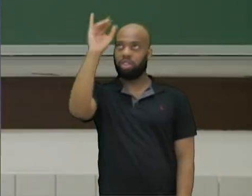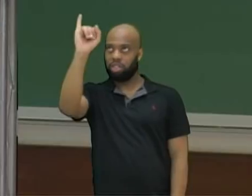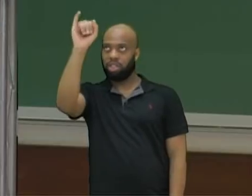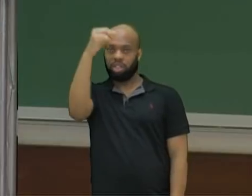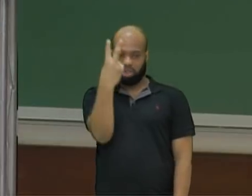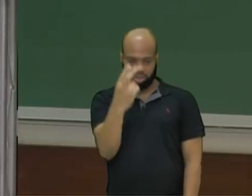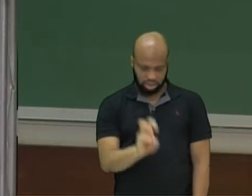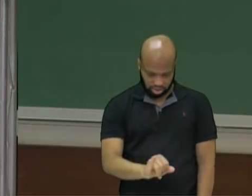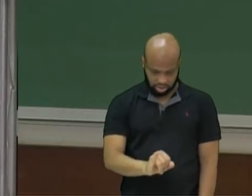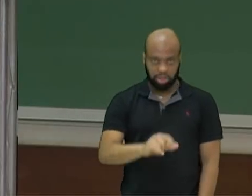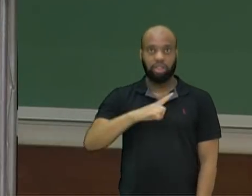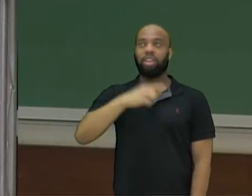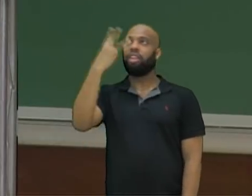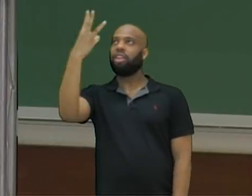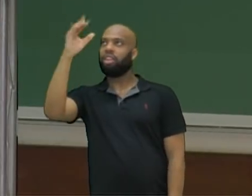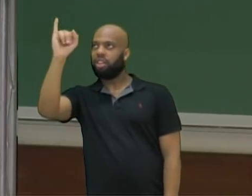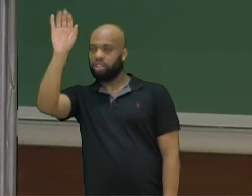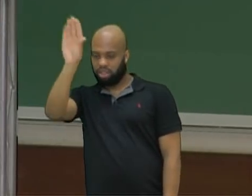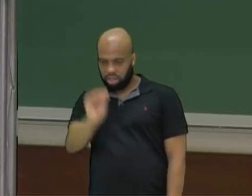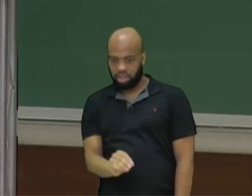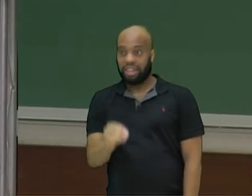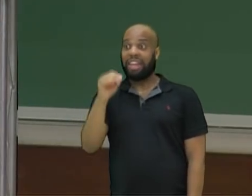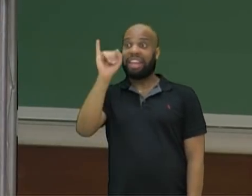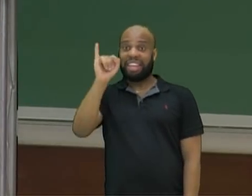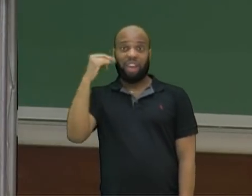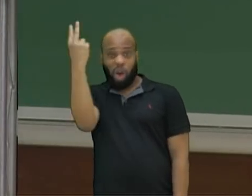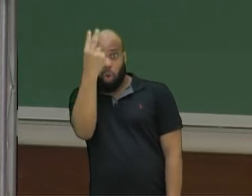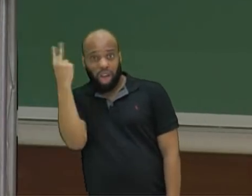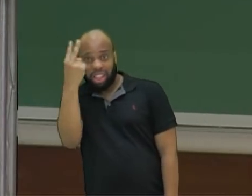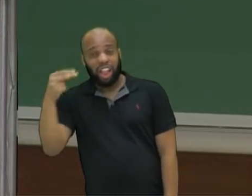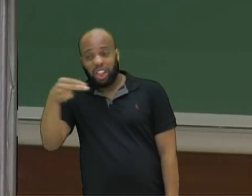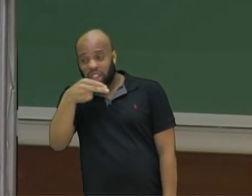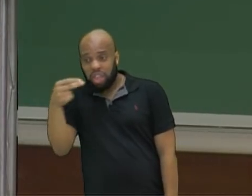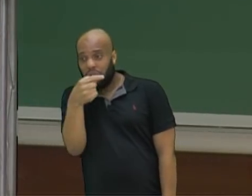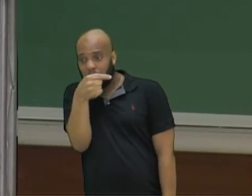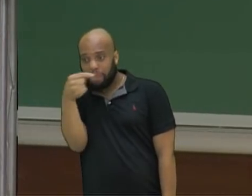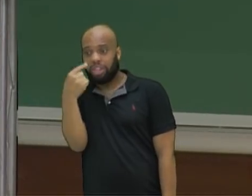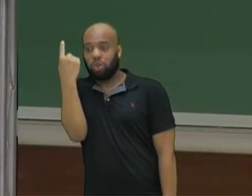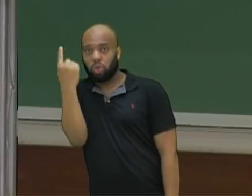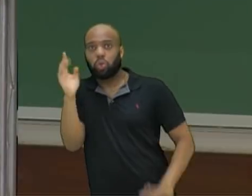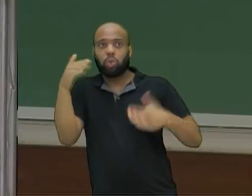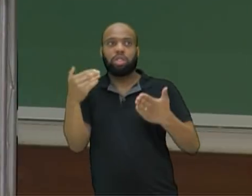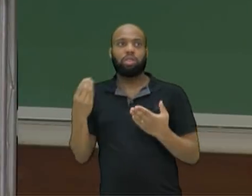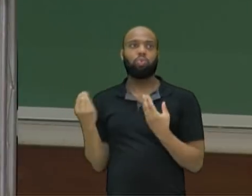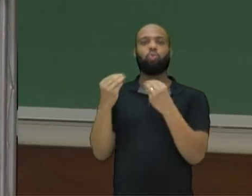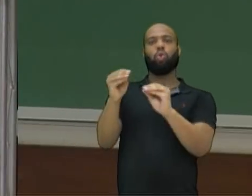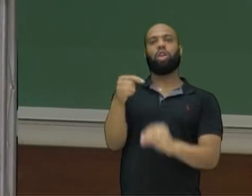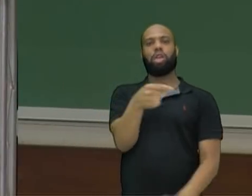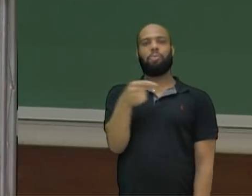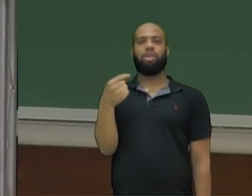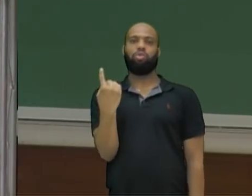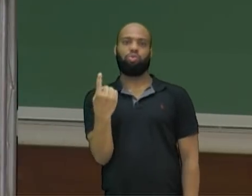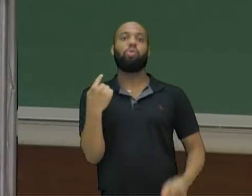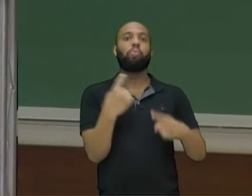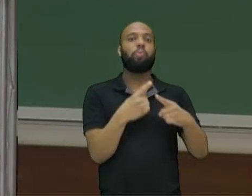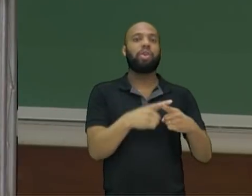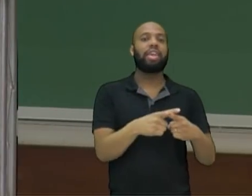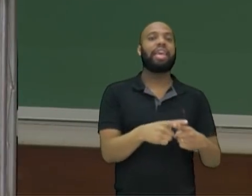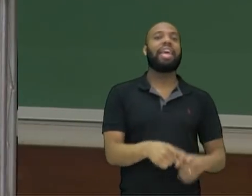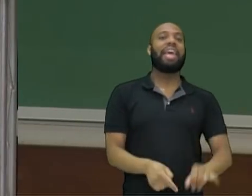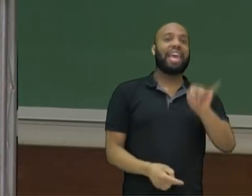2i, 3i veio 3i e o i ao quadrado, que é igual a menos 1, eu coloquei ali menos 1, porque ele representa menos